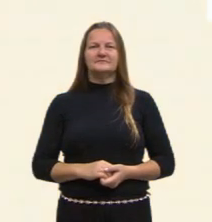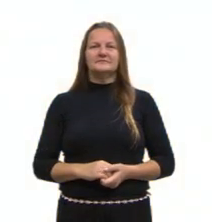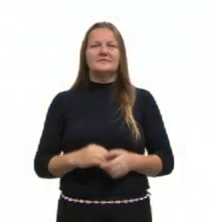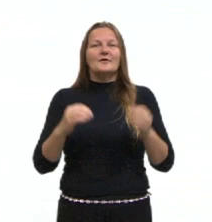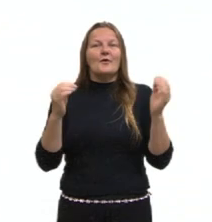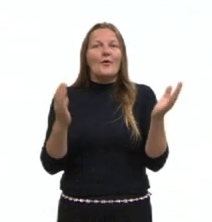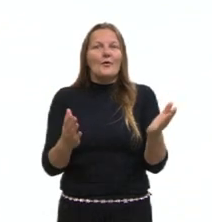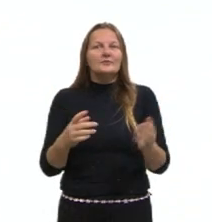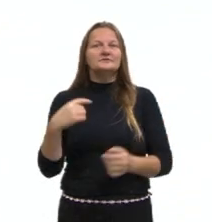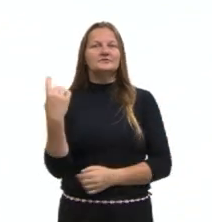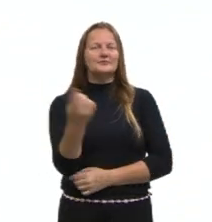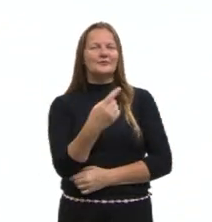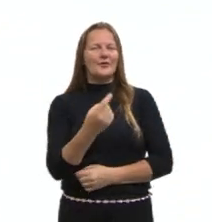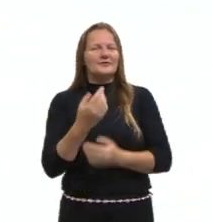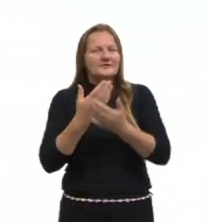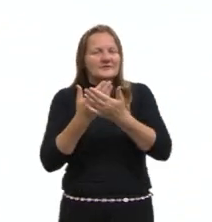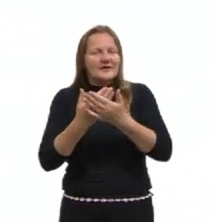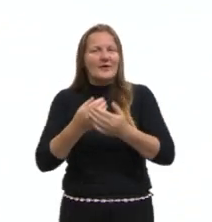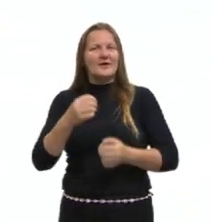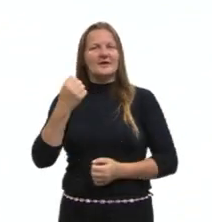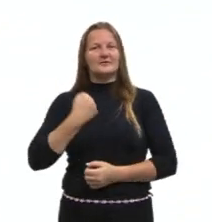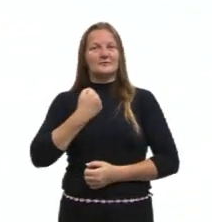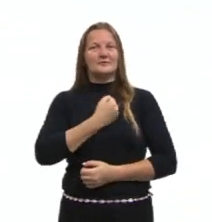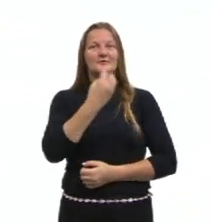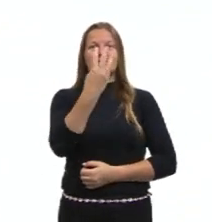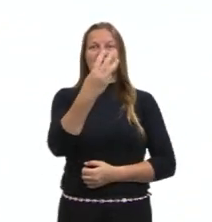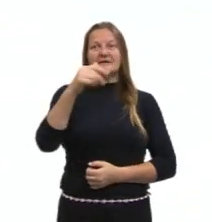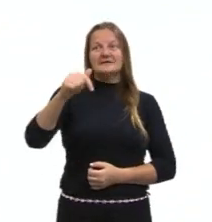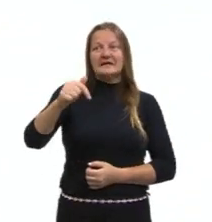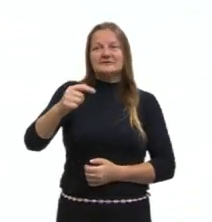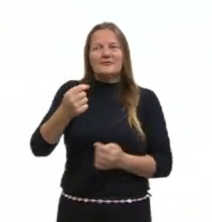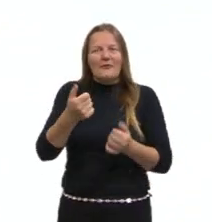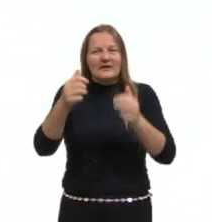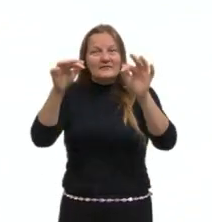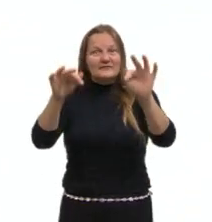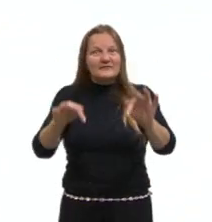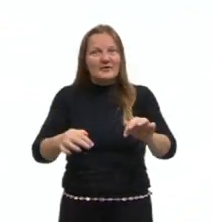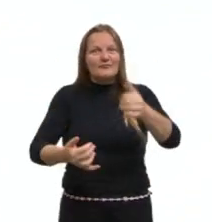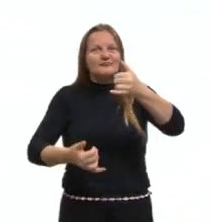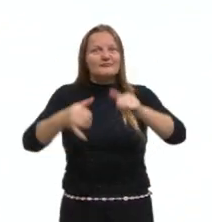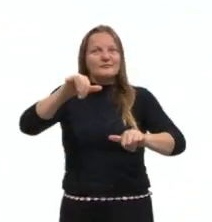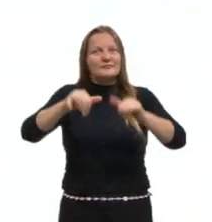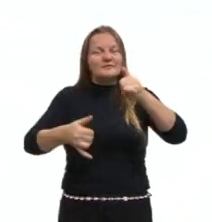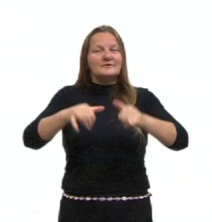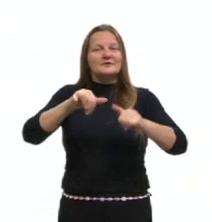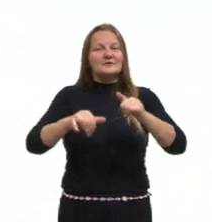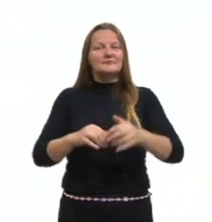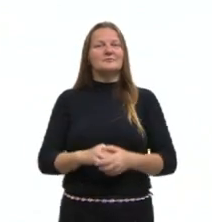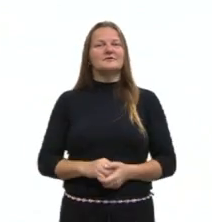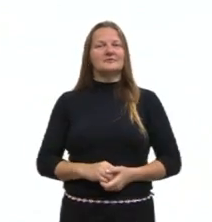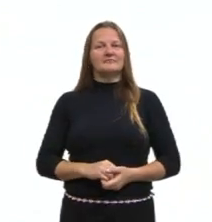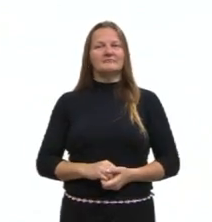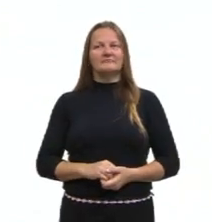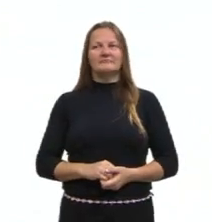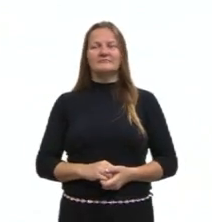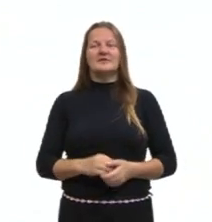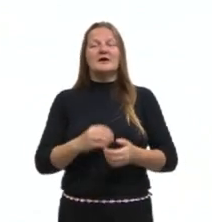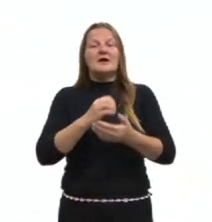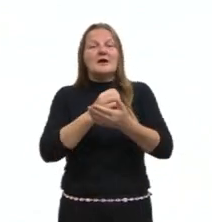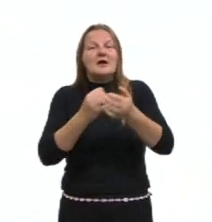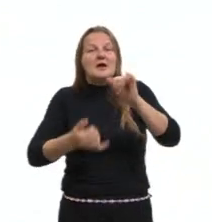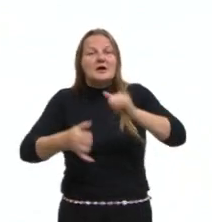aula 37 de química estamos encerrando as aulas de Química finalizando aula de química orgânica